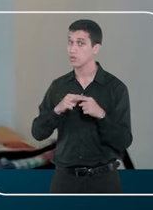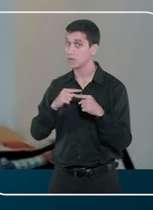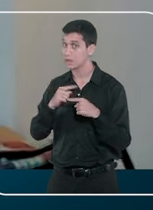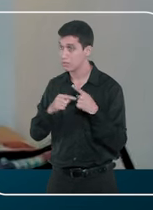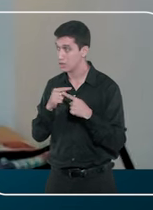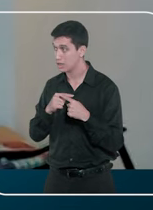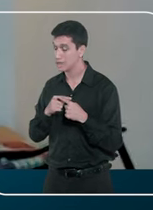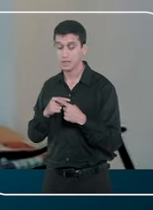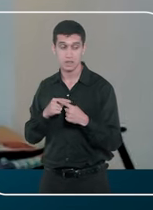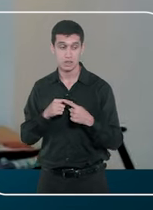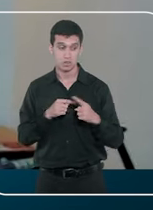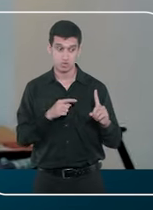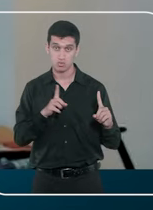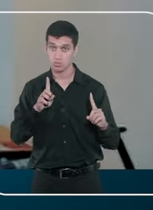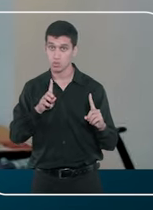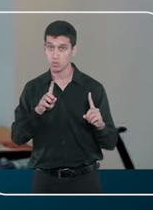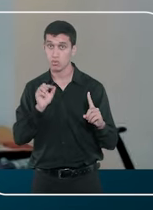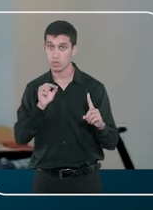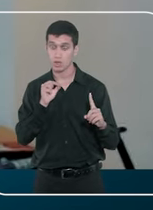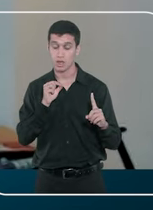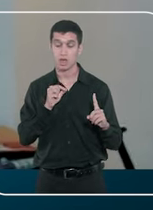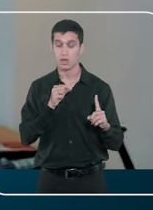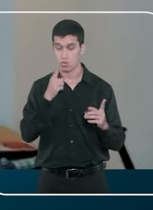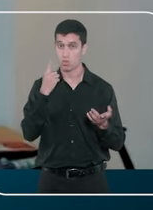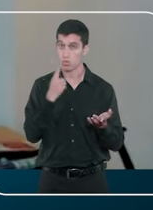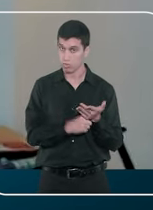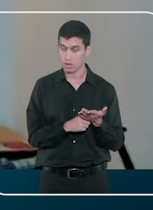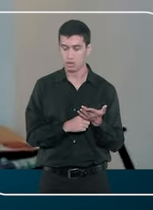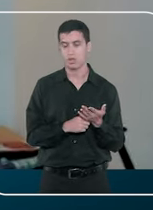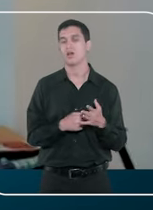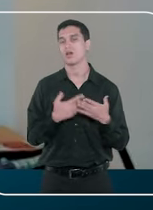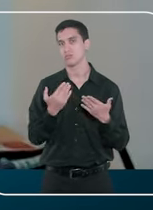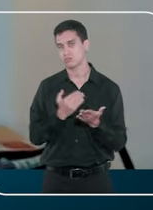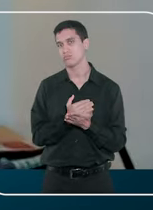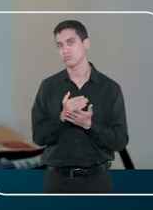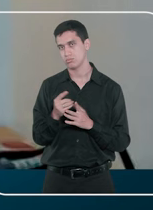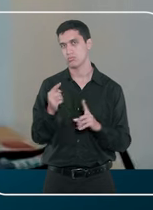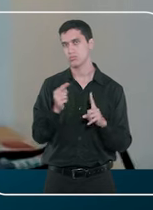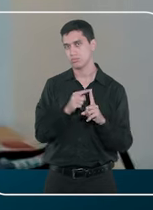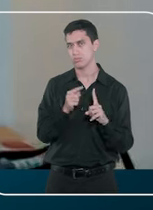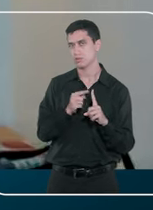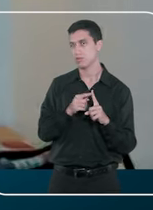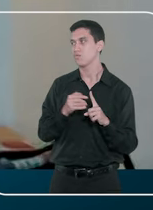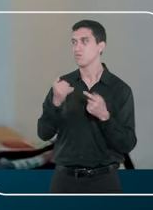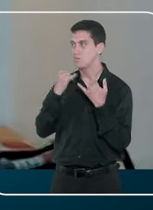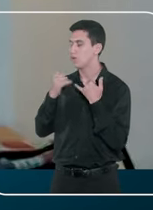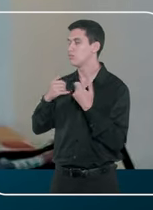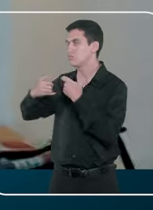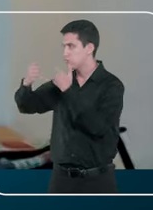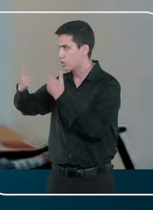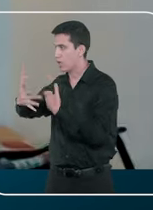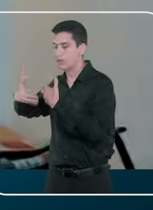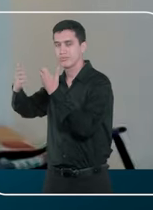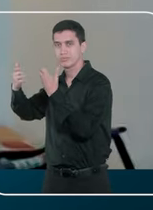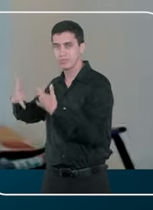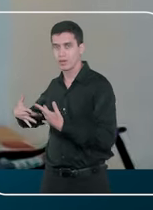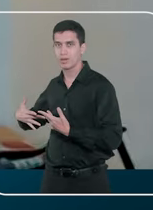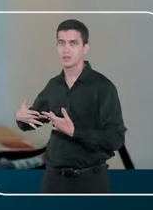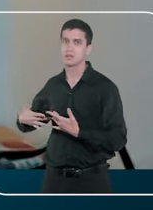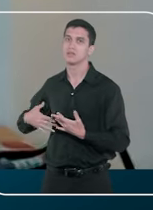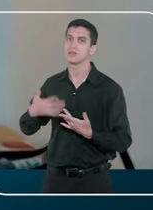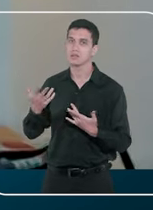pontos então passam a se formalizar. Ou seja, as declarações submetidas, inclusive ao que nós nominamos como